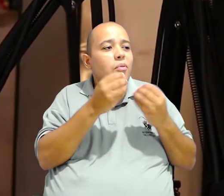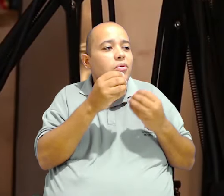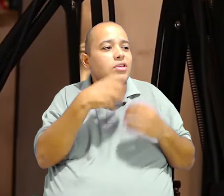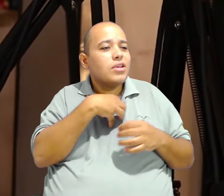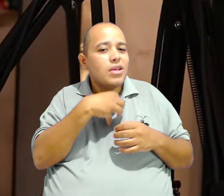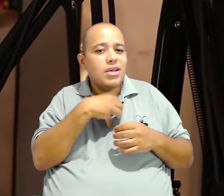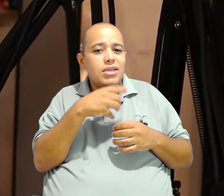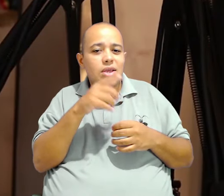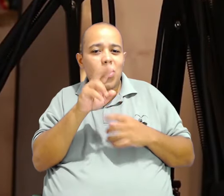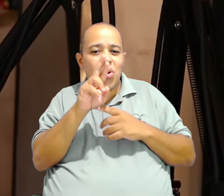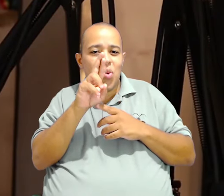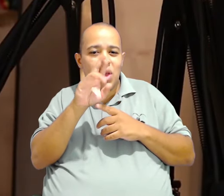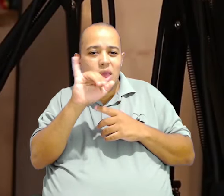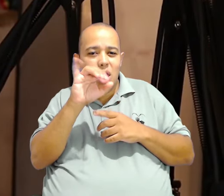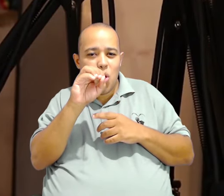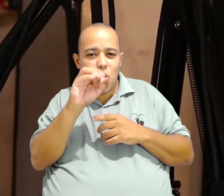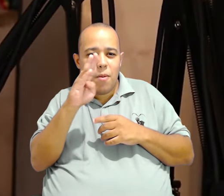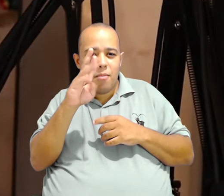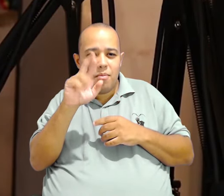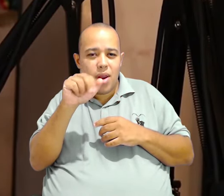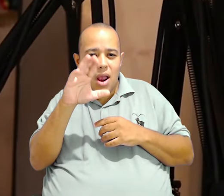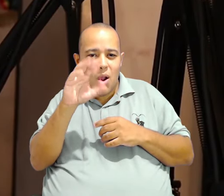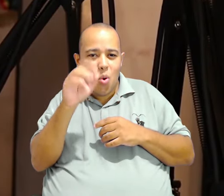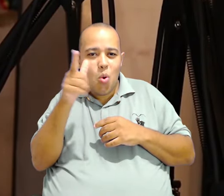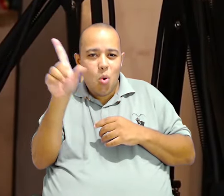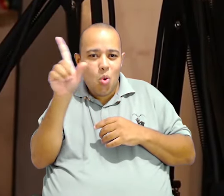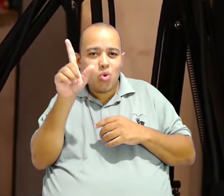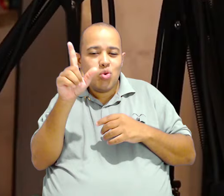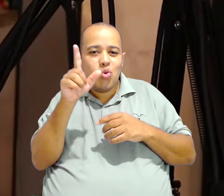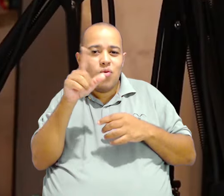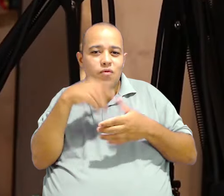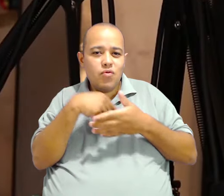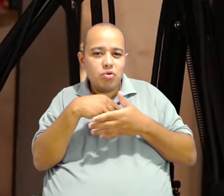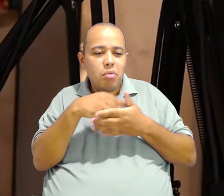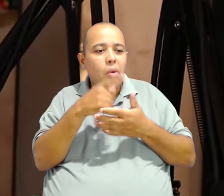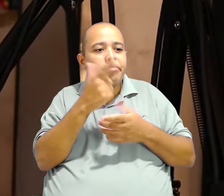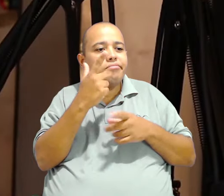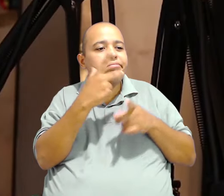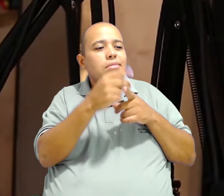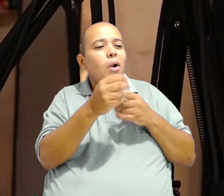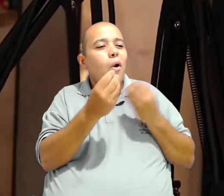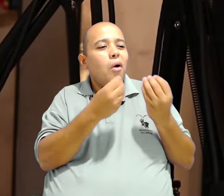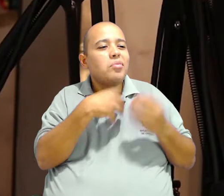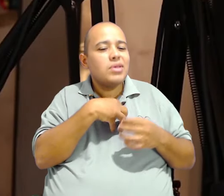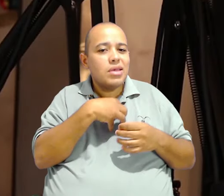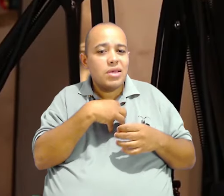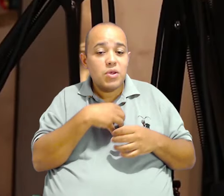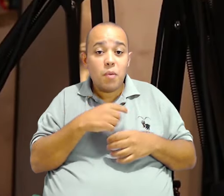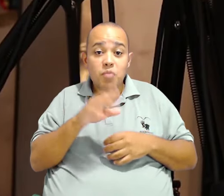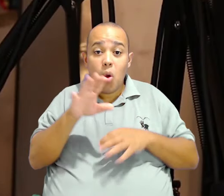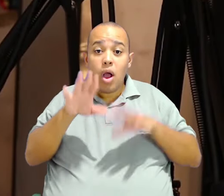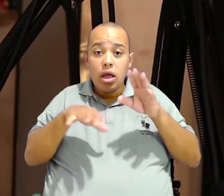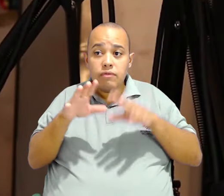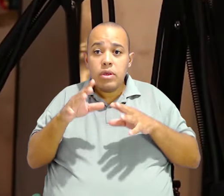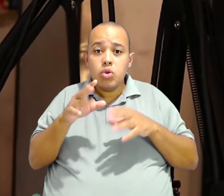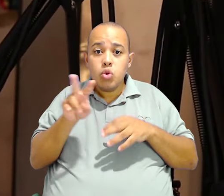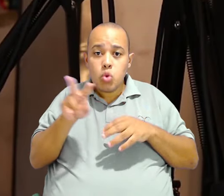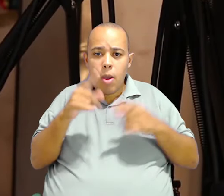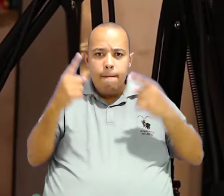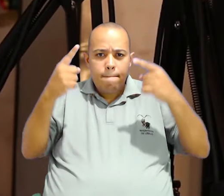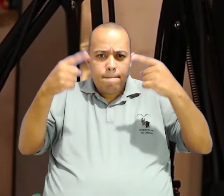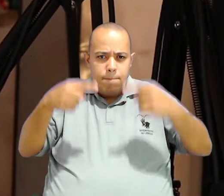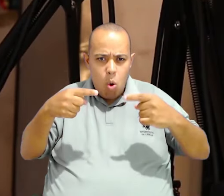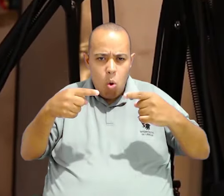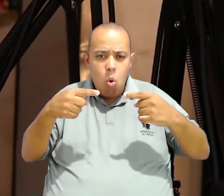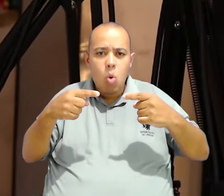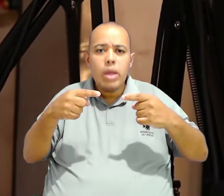Desportiva e Rio Branco, meu amigo. A fila pra você entrar no estádio ia perto do sinal de trânsito ali em São